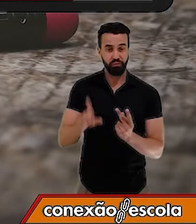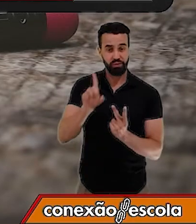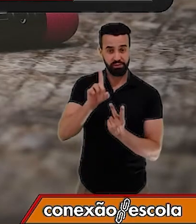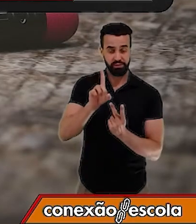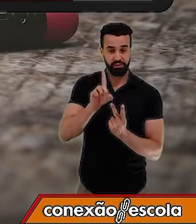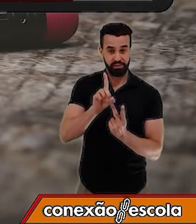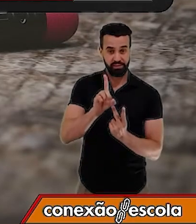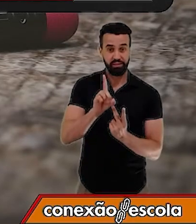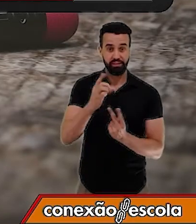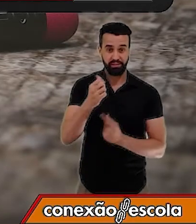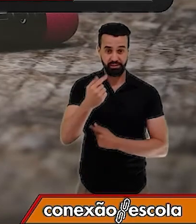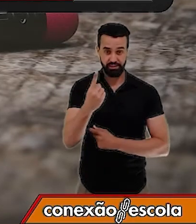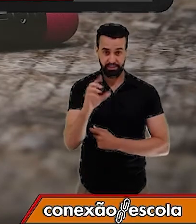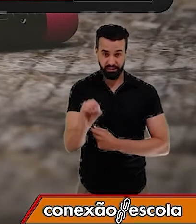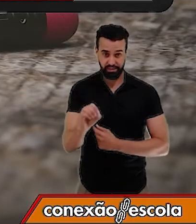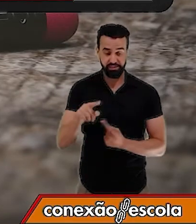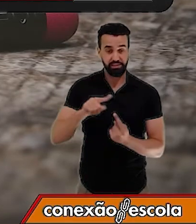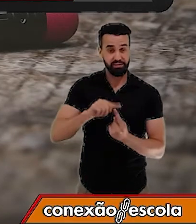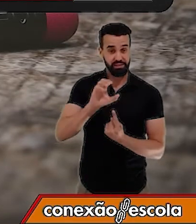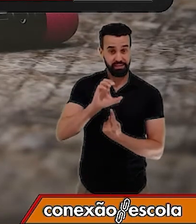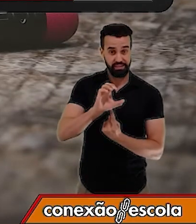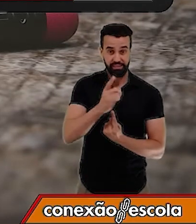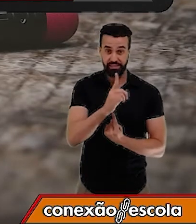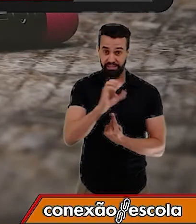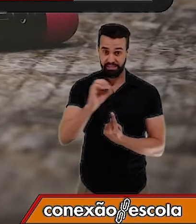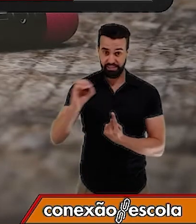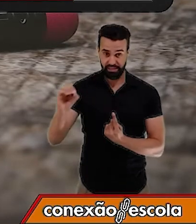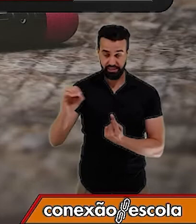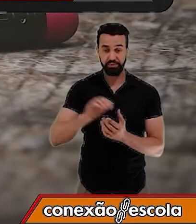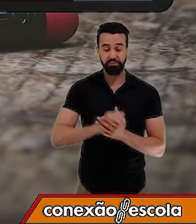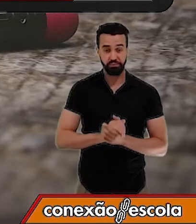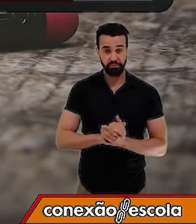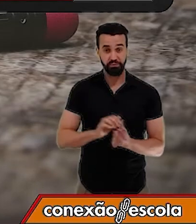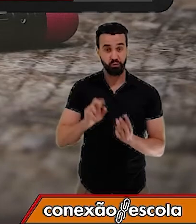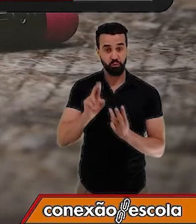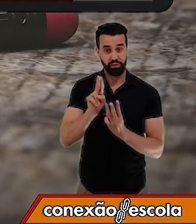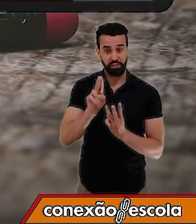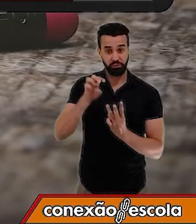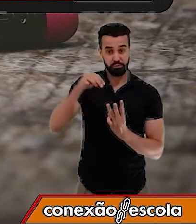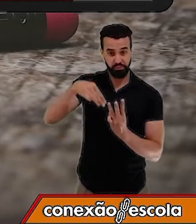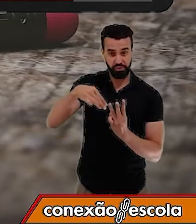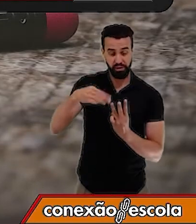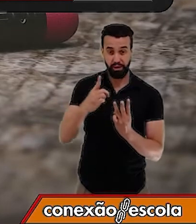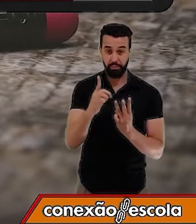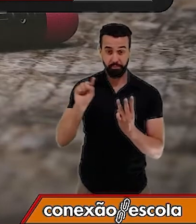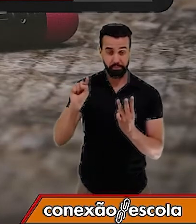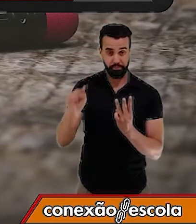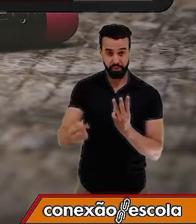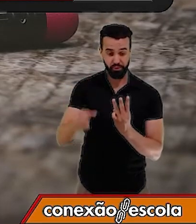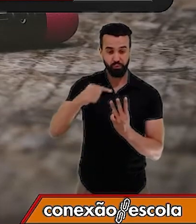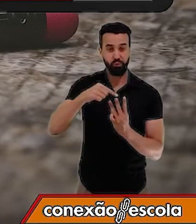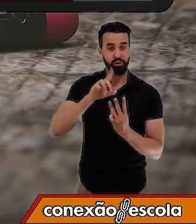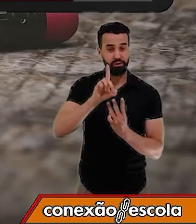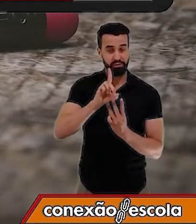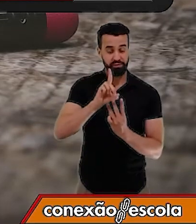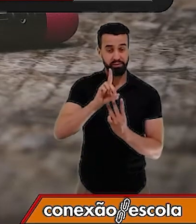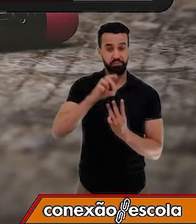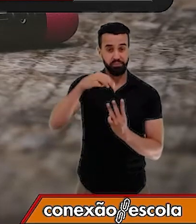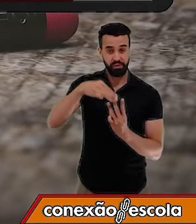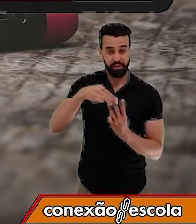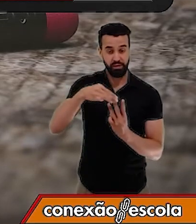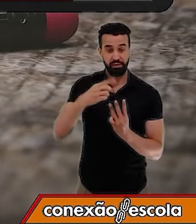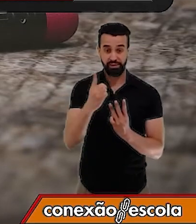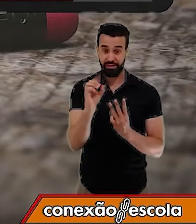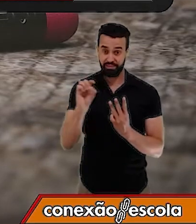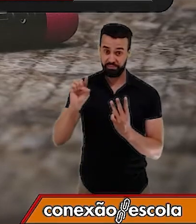valor 10, a centena valor 100, a unidade de milhar valor 1000, a dezena de milhar valor